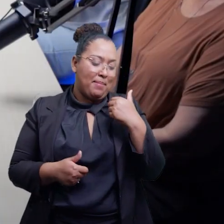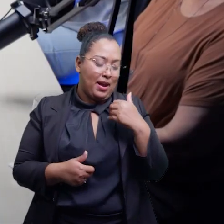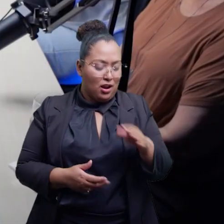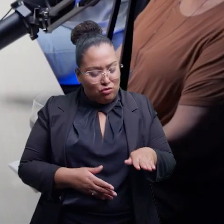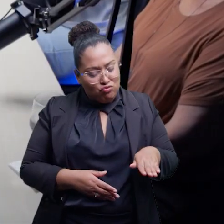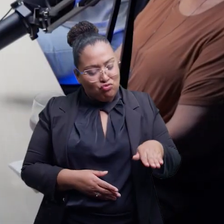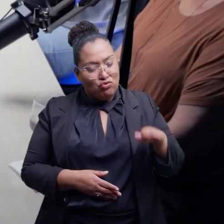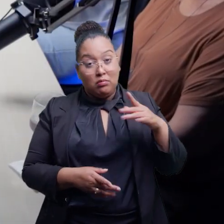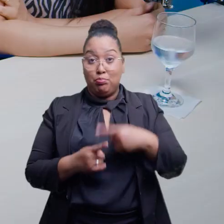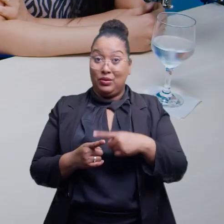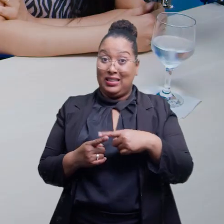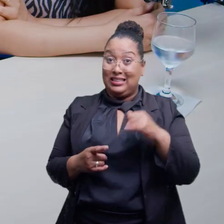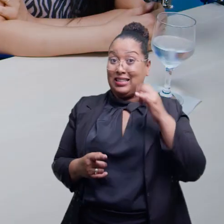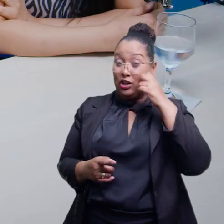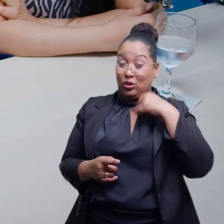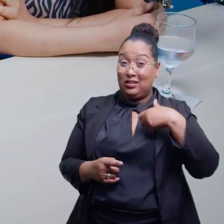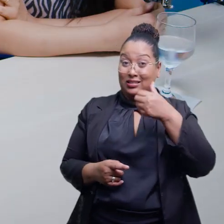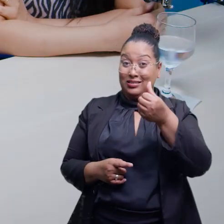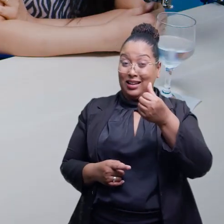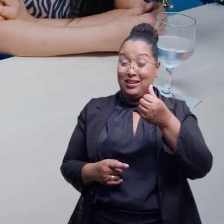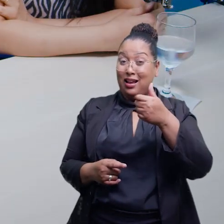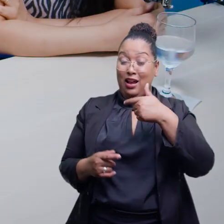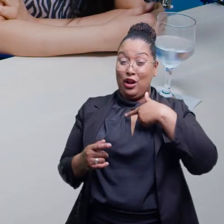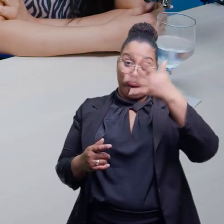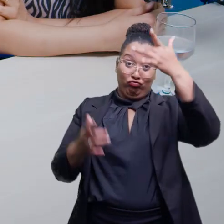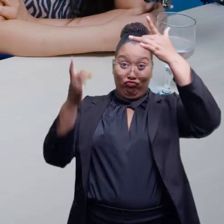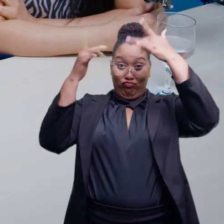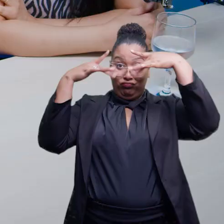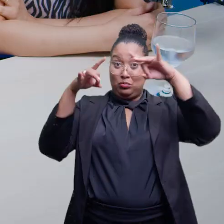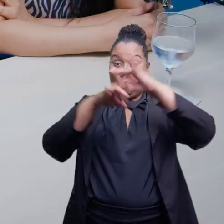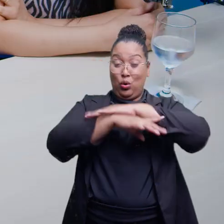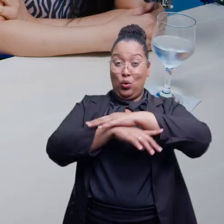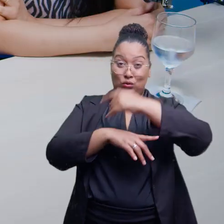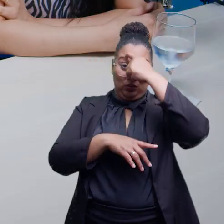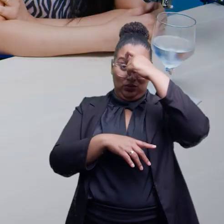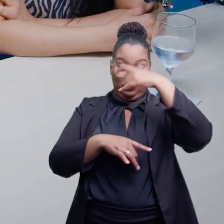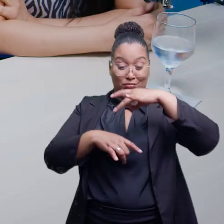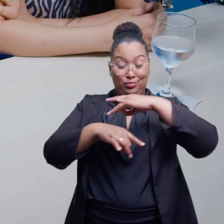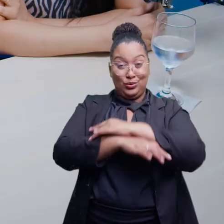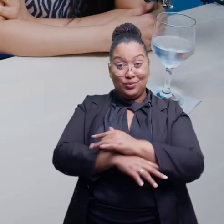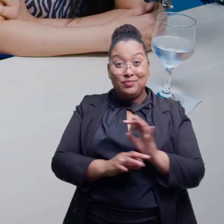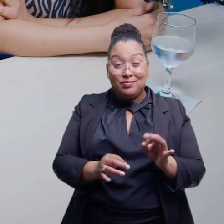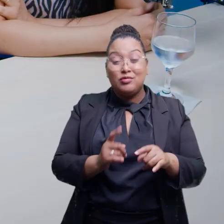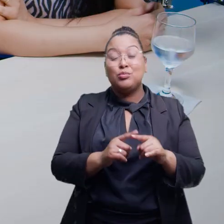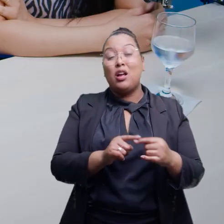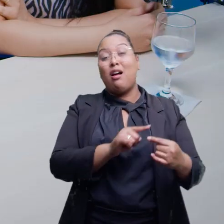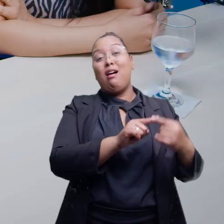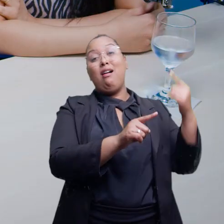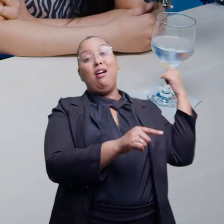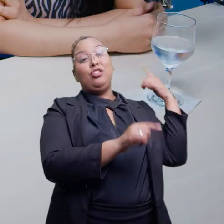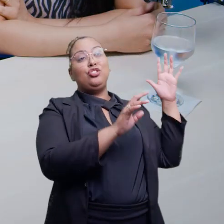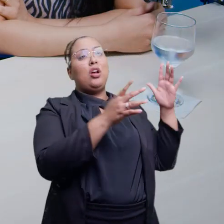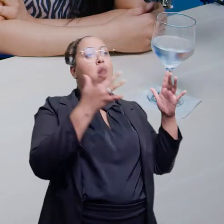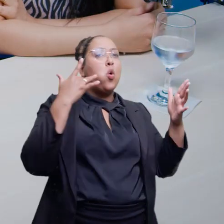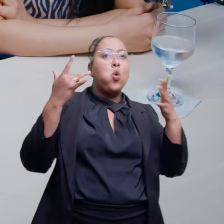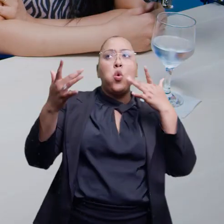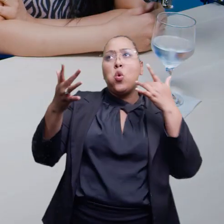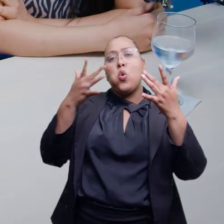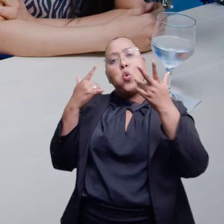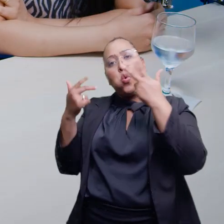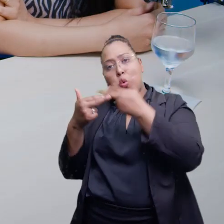vai subindo degrau por degrau, porque com 6 anos você já tem uma ideia formada, já tem um caráter, né? Porque já teve uma